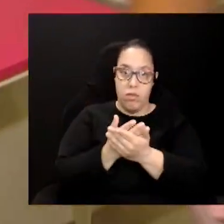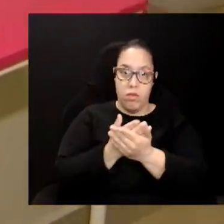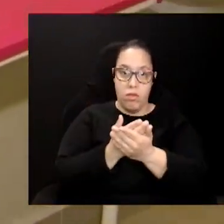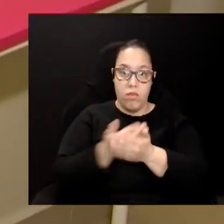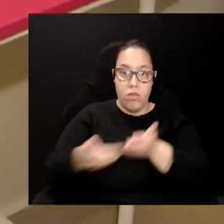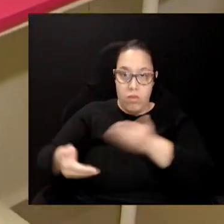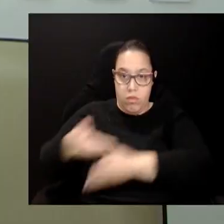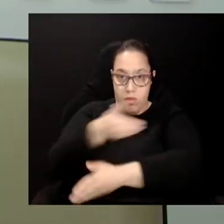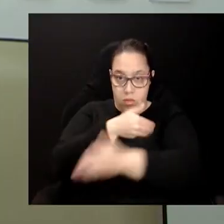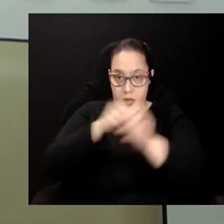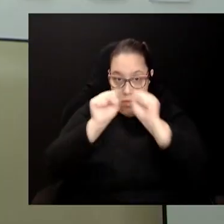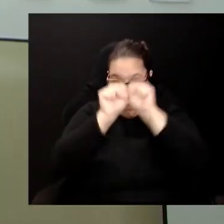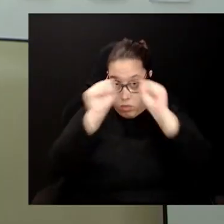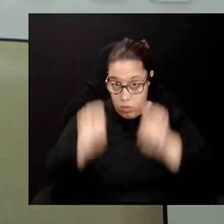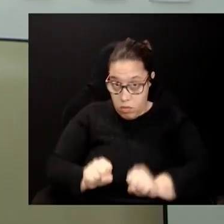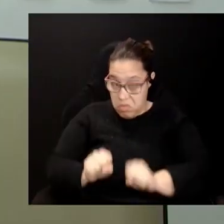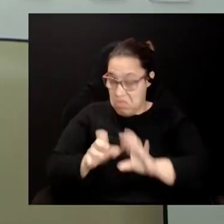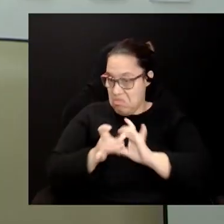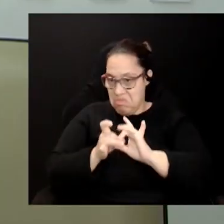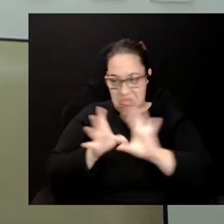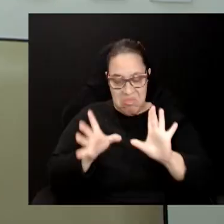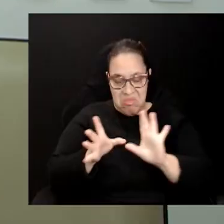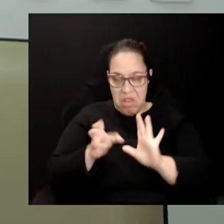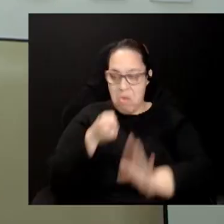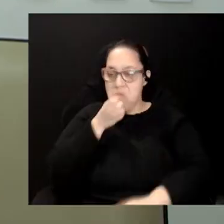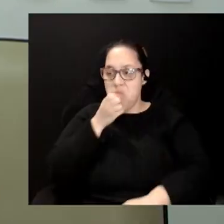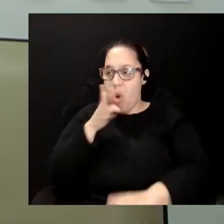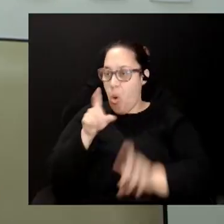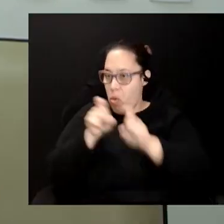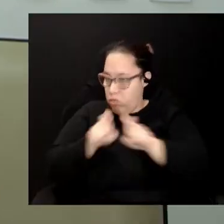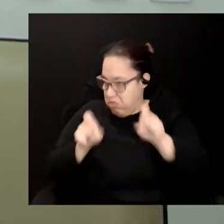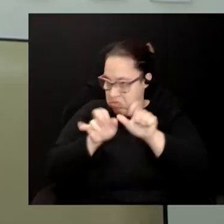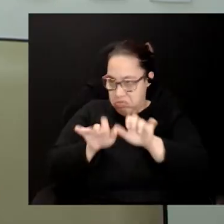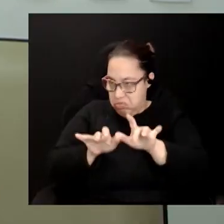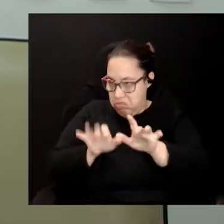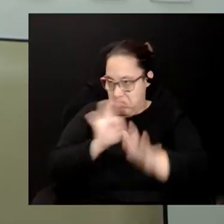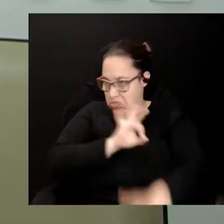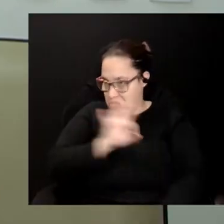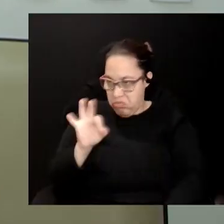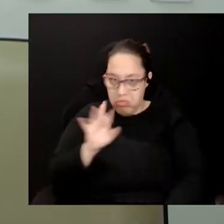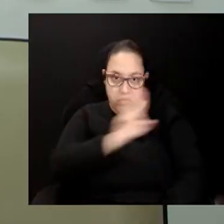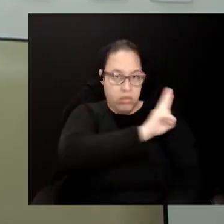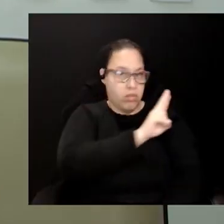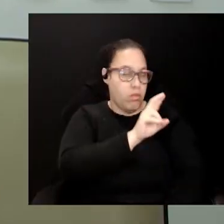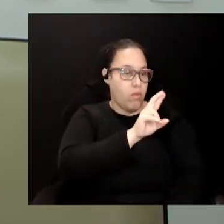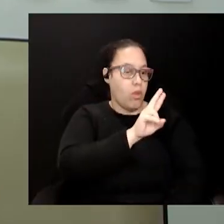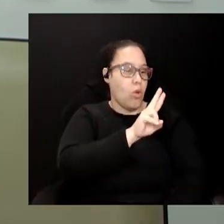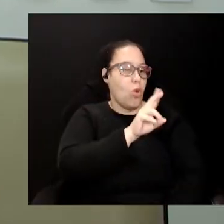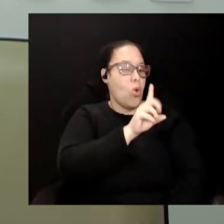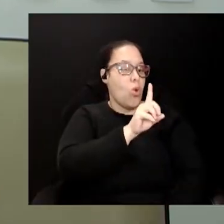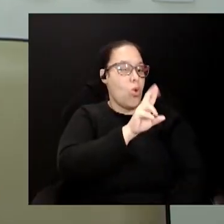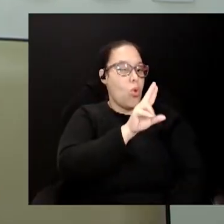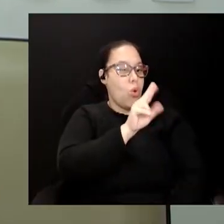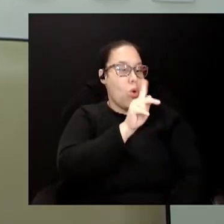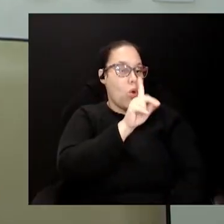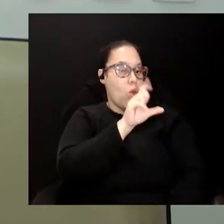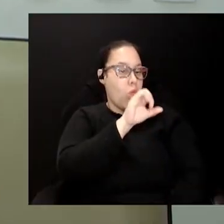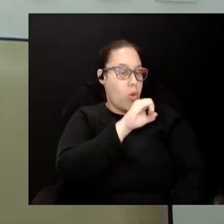totalmente automatizado. Esse é um procedimento que a gente chama de duplo cego. Então, o paciente que